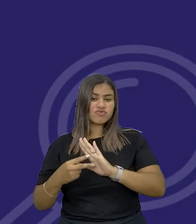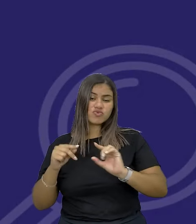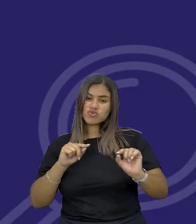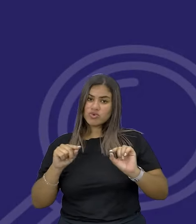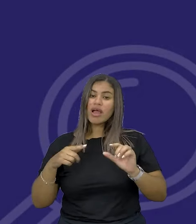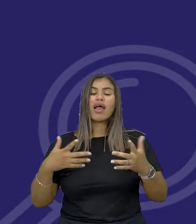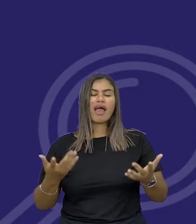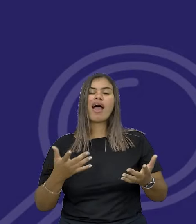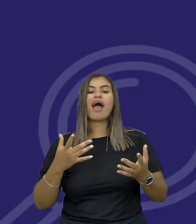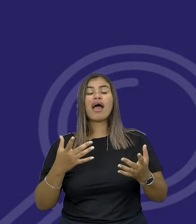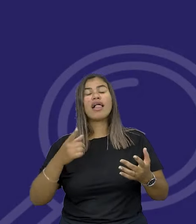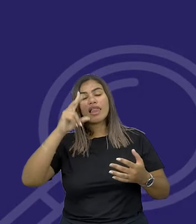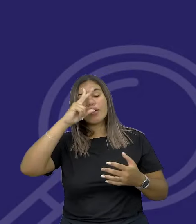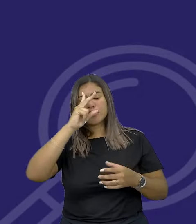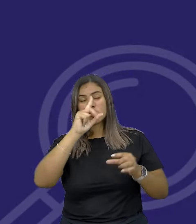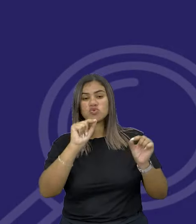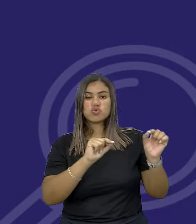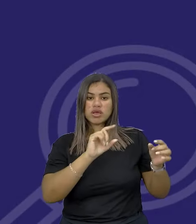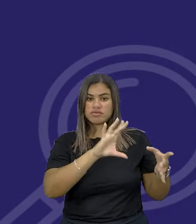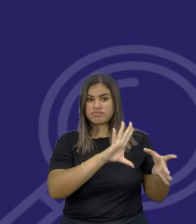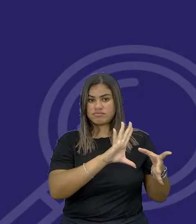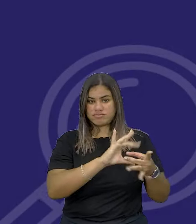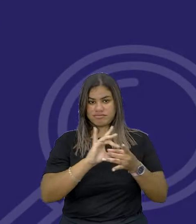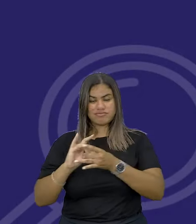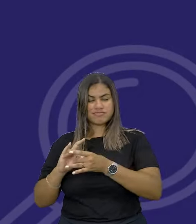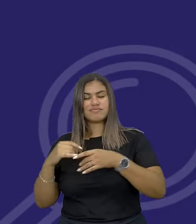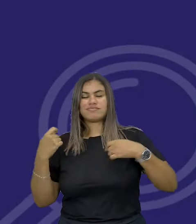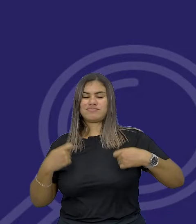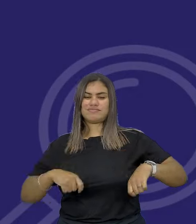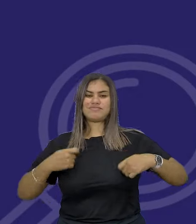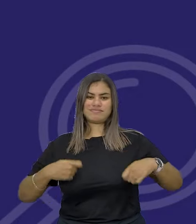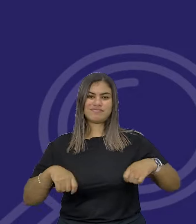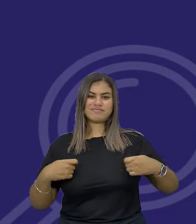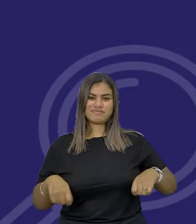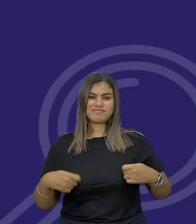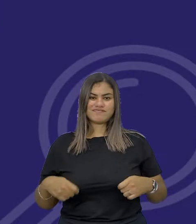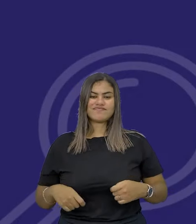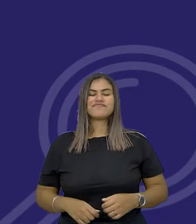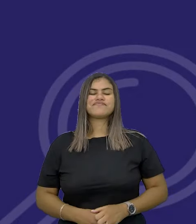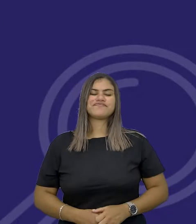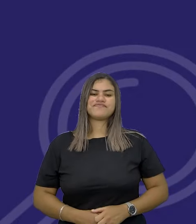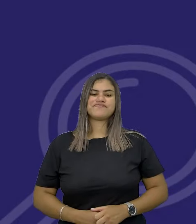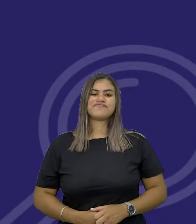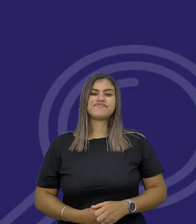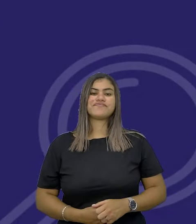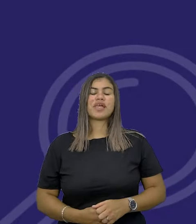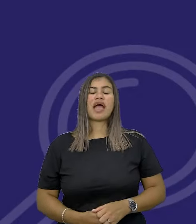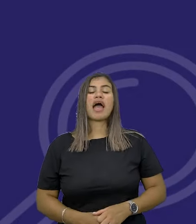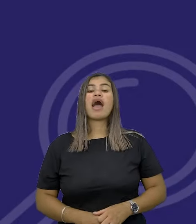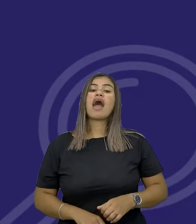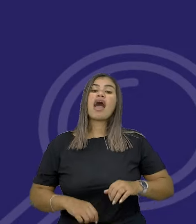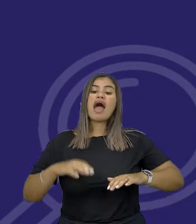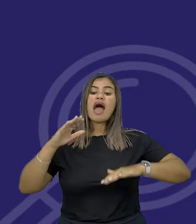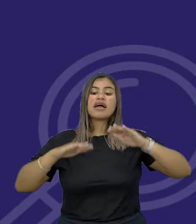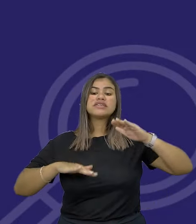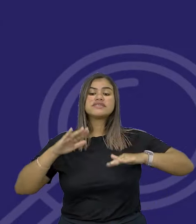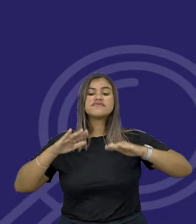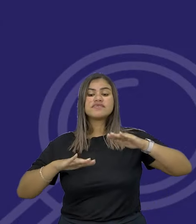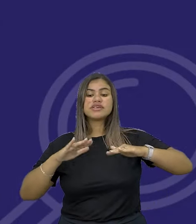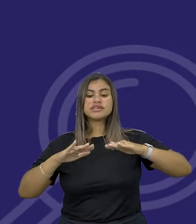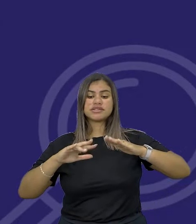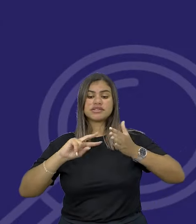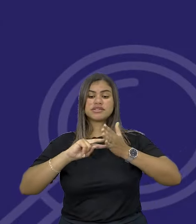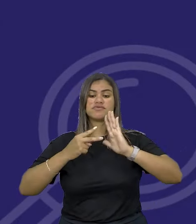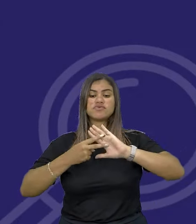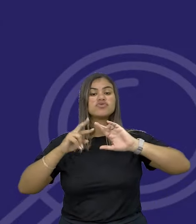eu tenho que contextualizar essa palavra, vou ter que colocar essa palavra no contexto do meu problema que está sendo feito, porque às vezes ele pode ter um significado